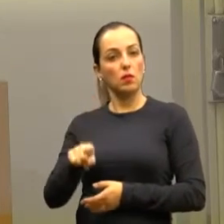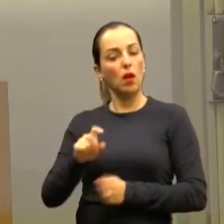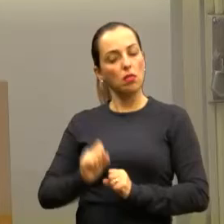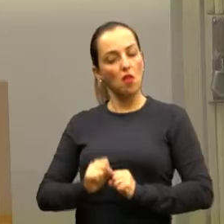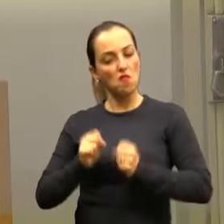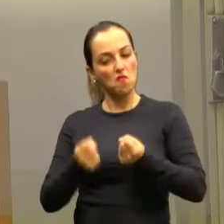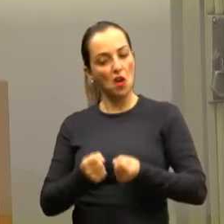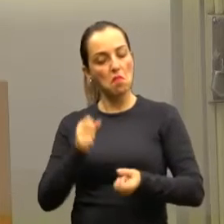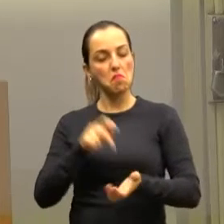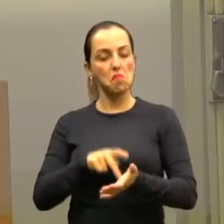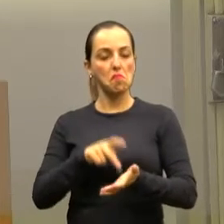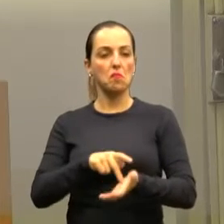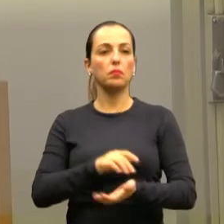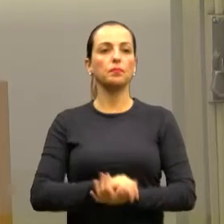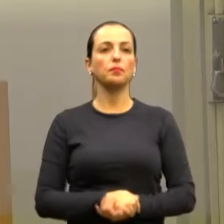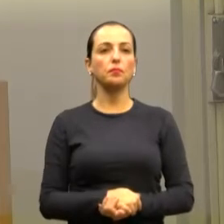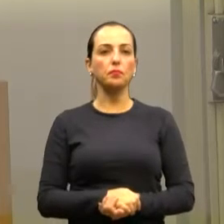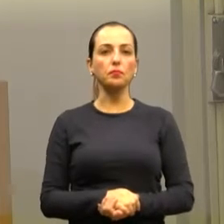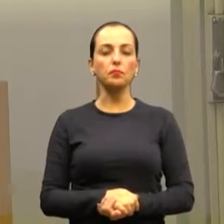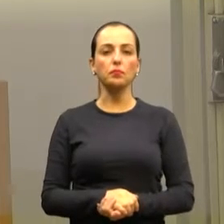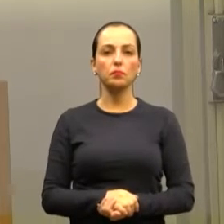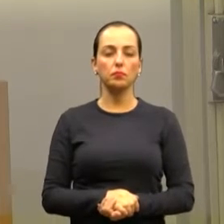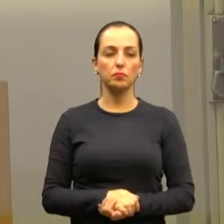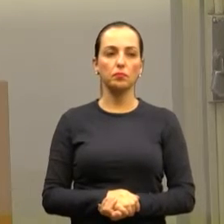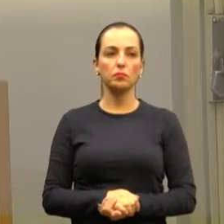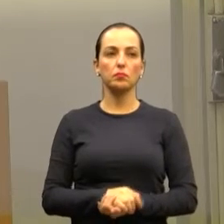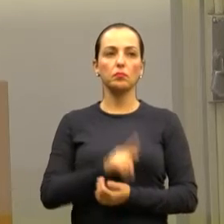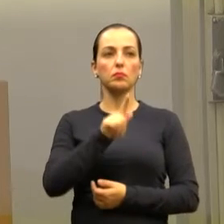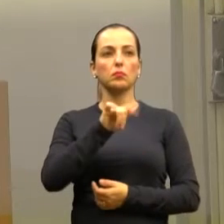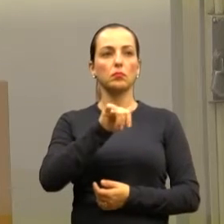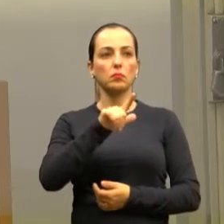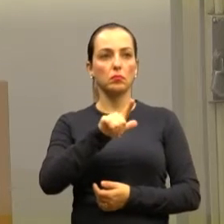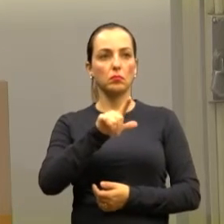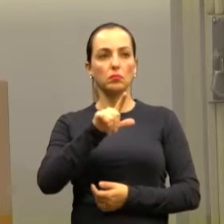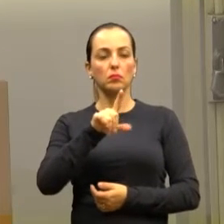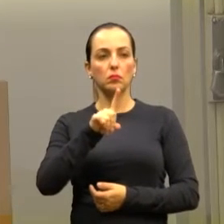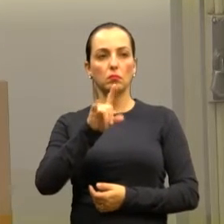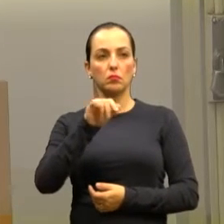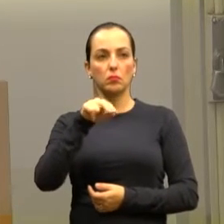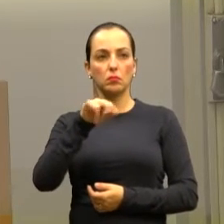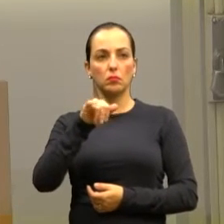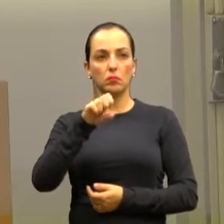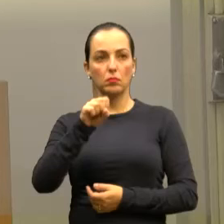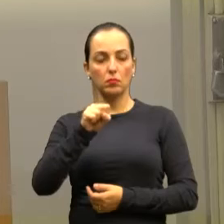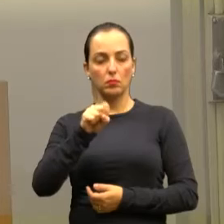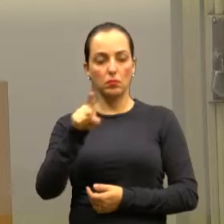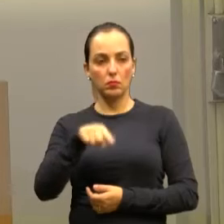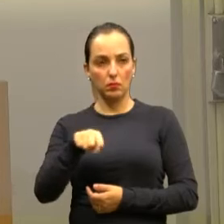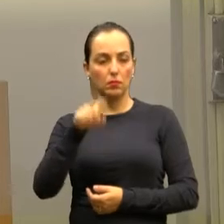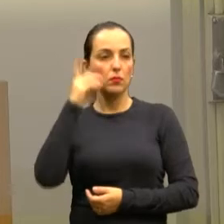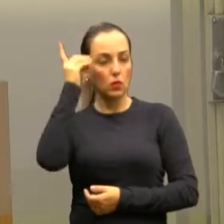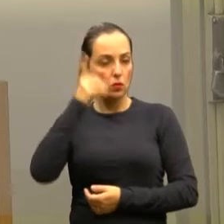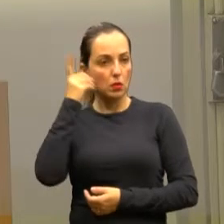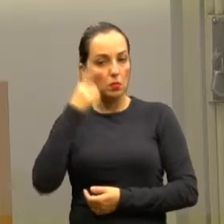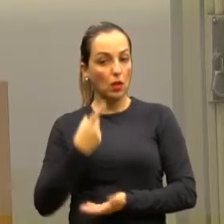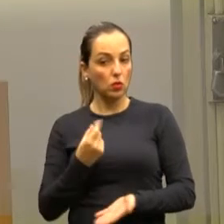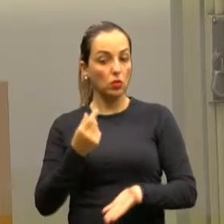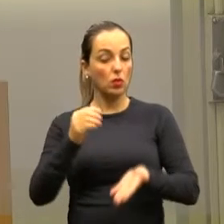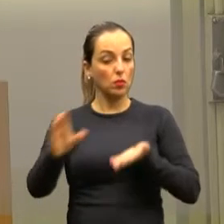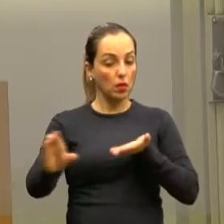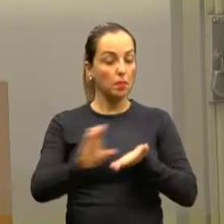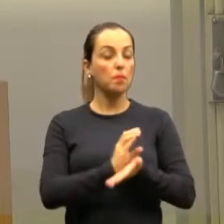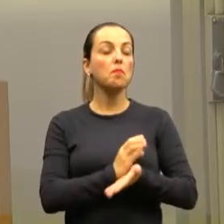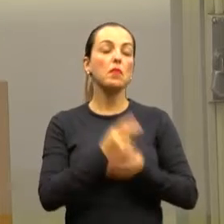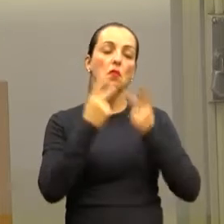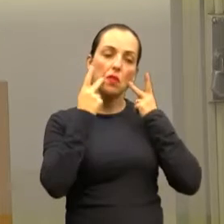raça o Gil Denis que consegui a minha emenda com ele também fui visitar o não estava lá Mas